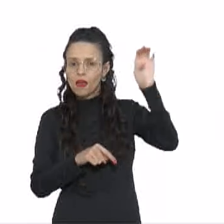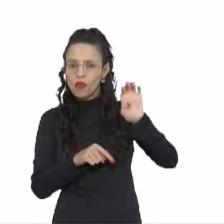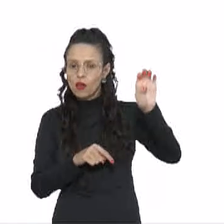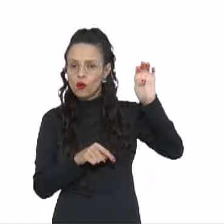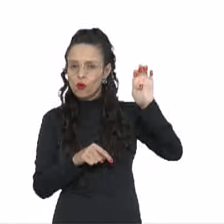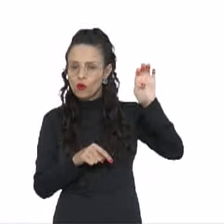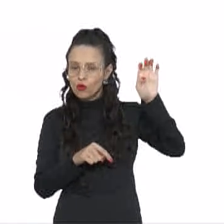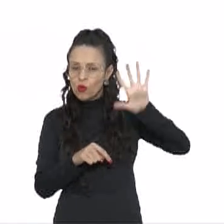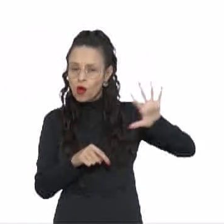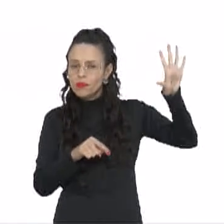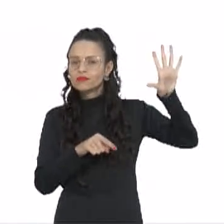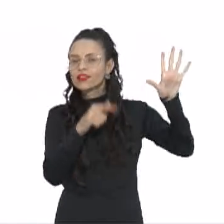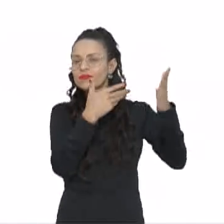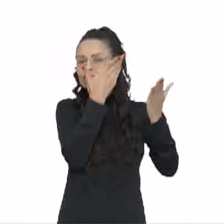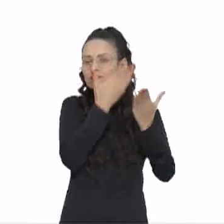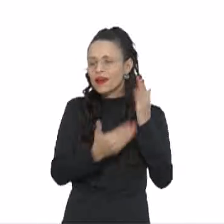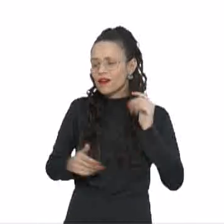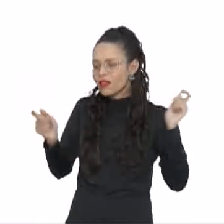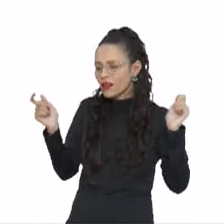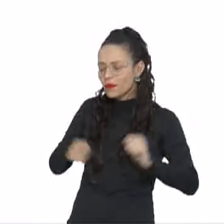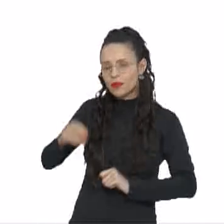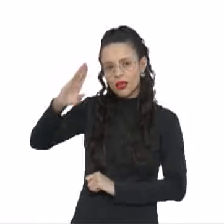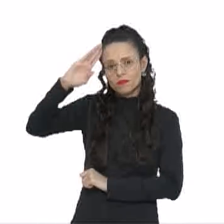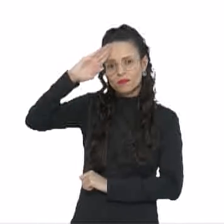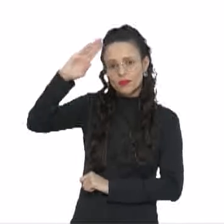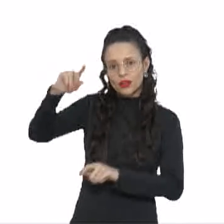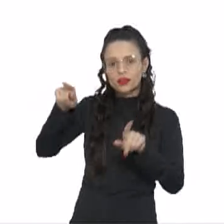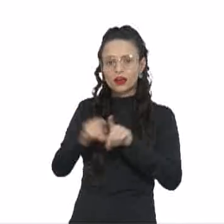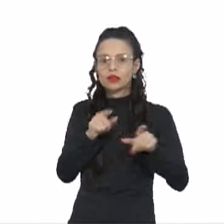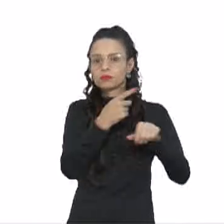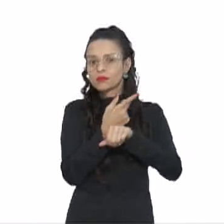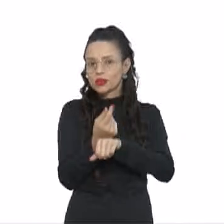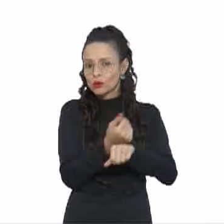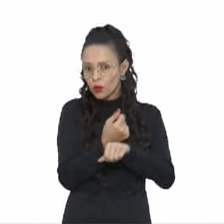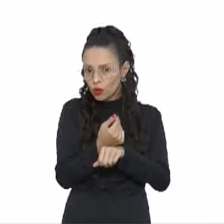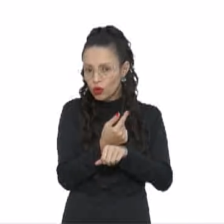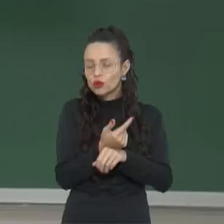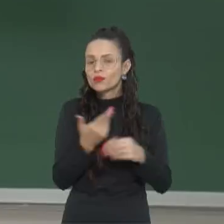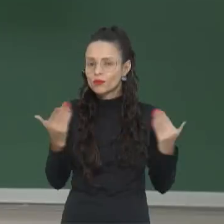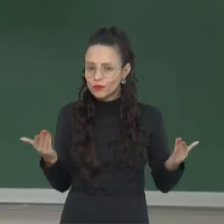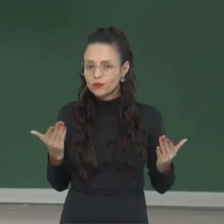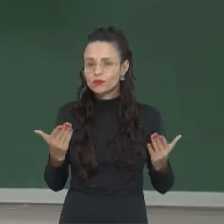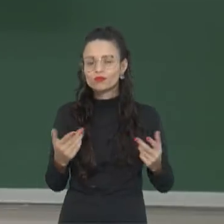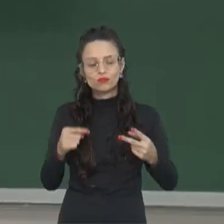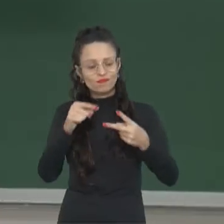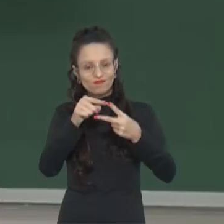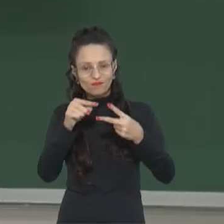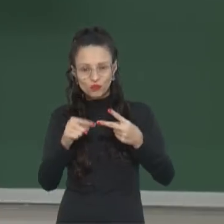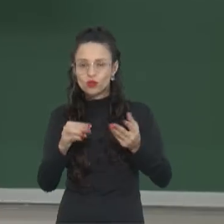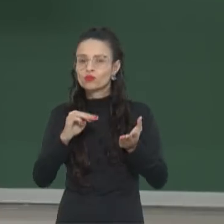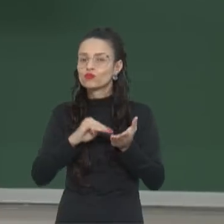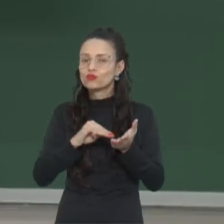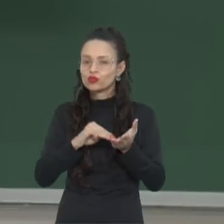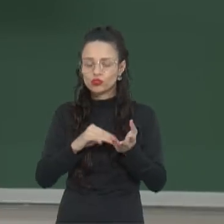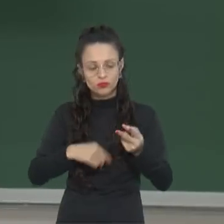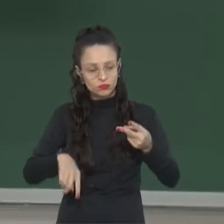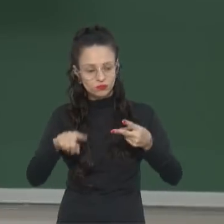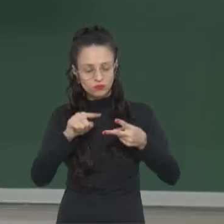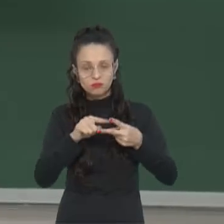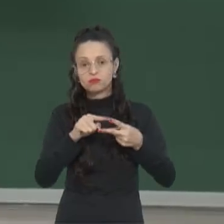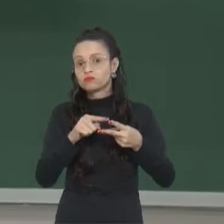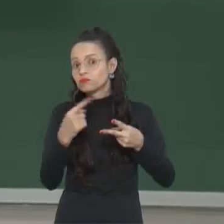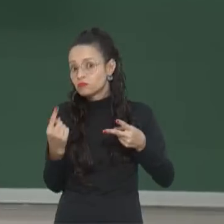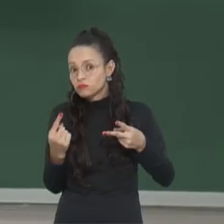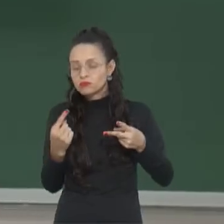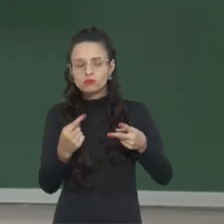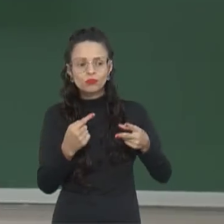sua capacidade militar e sua capacidade econômica, basicamente por dois motivos. Ou porque foram